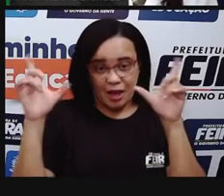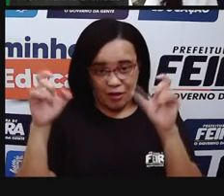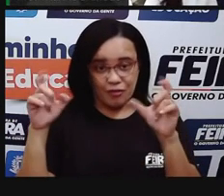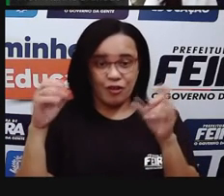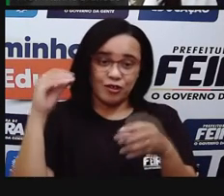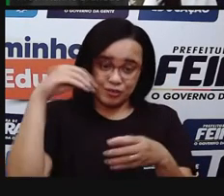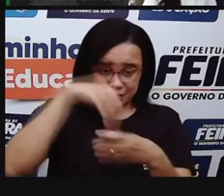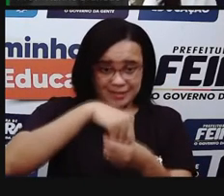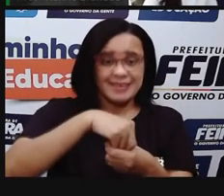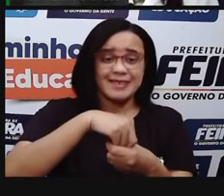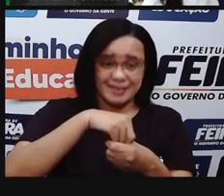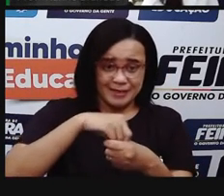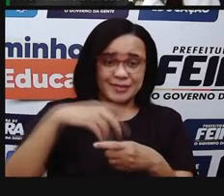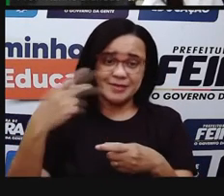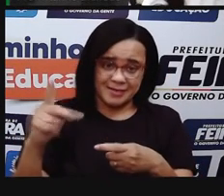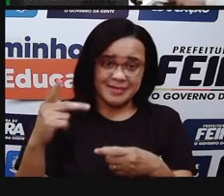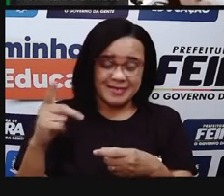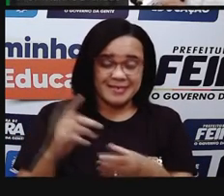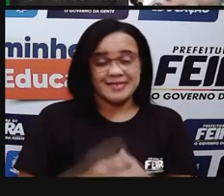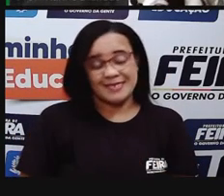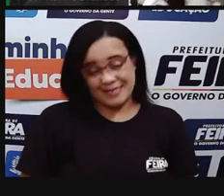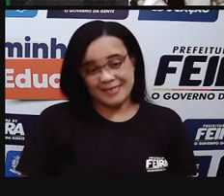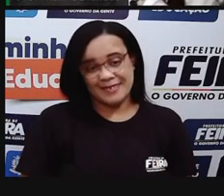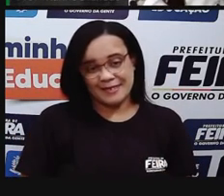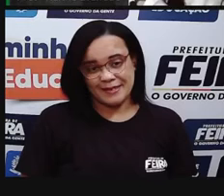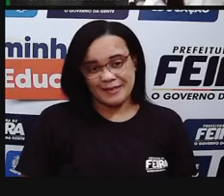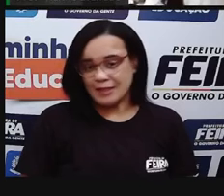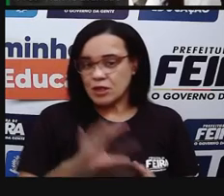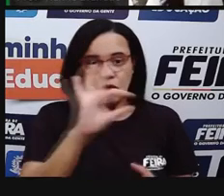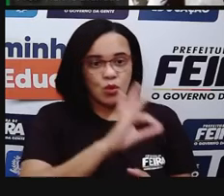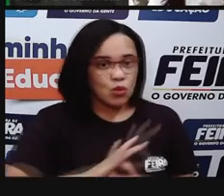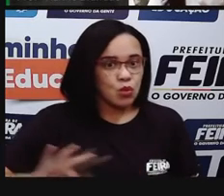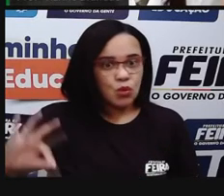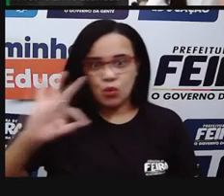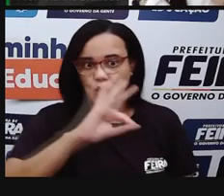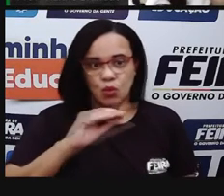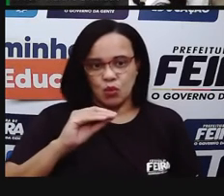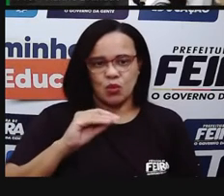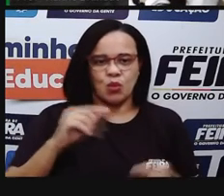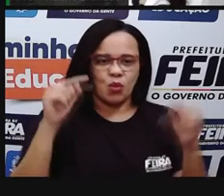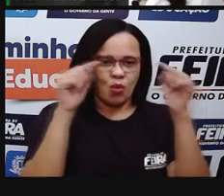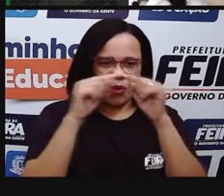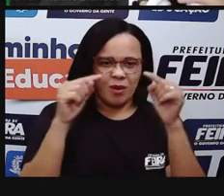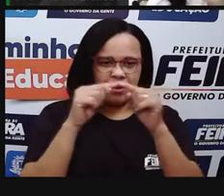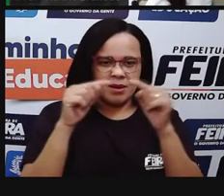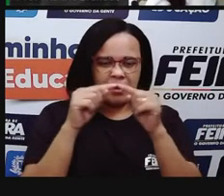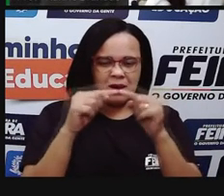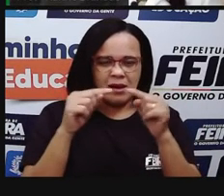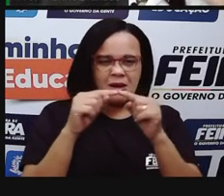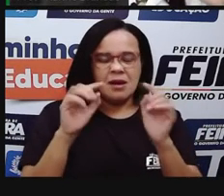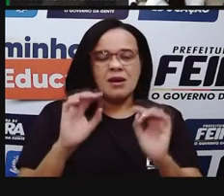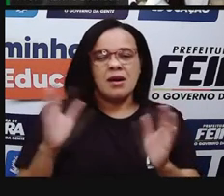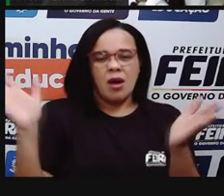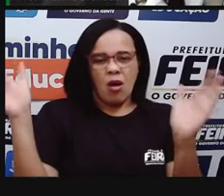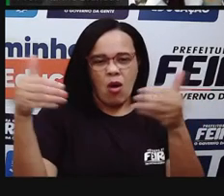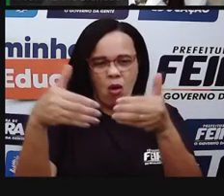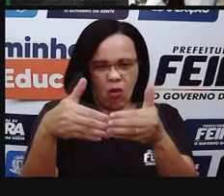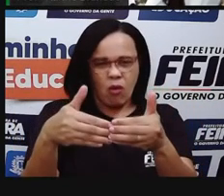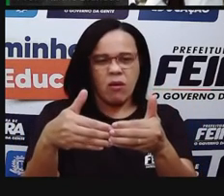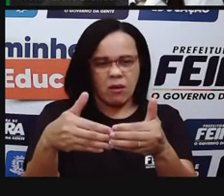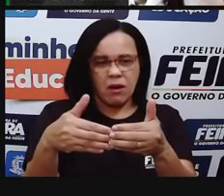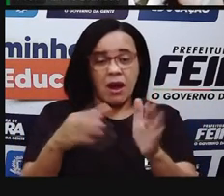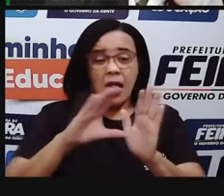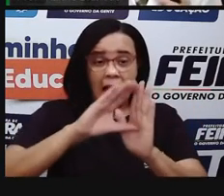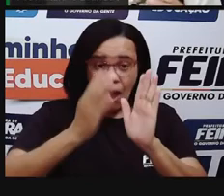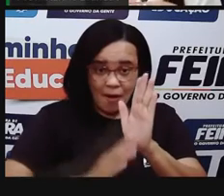as rãs, as pererecas. Então, nós temos esse reino Animalia. E tem algumas características que fazem com